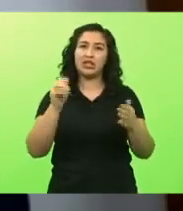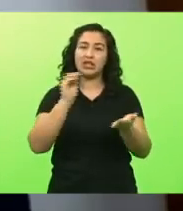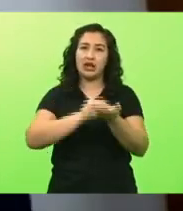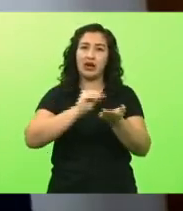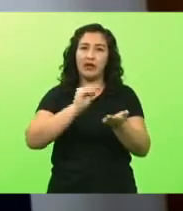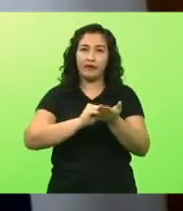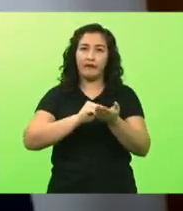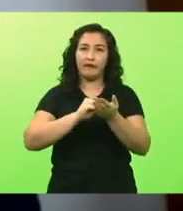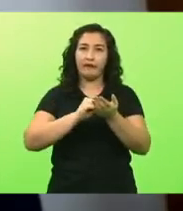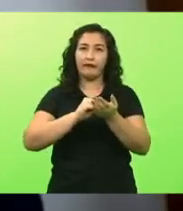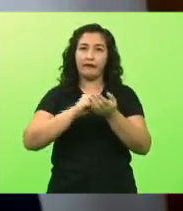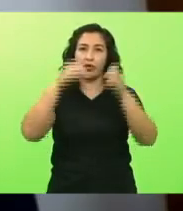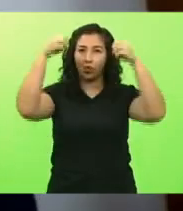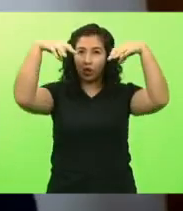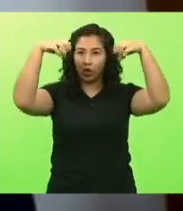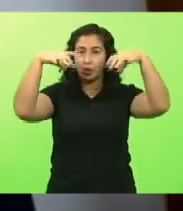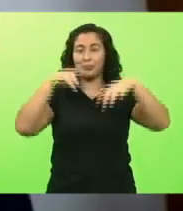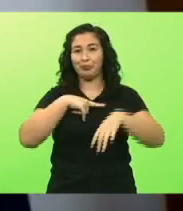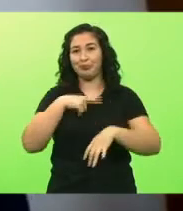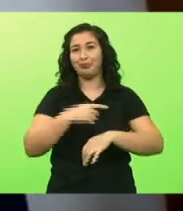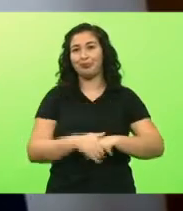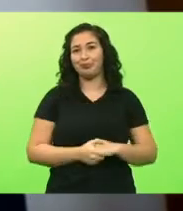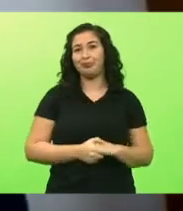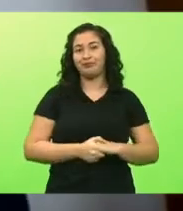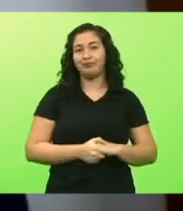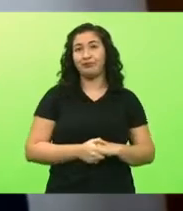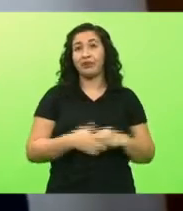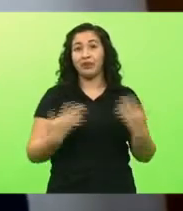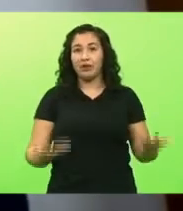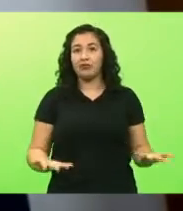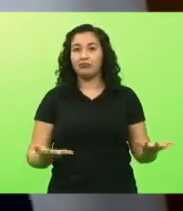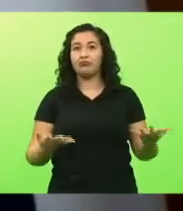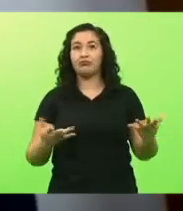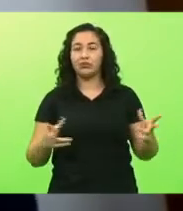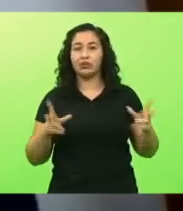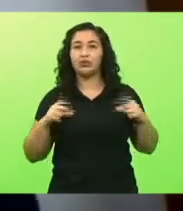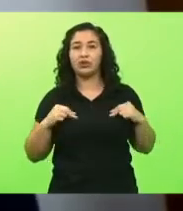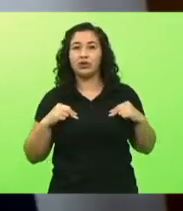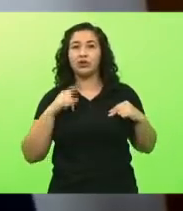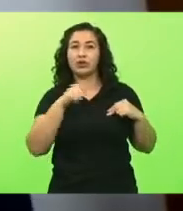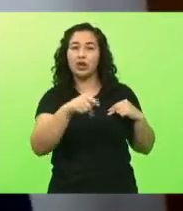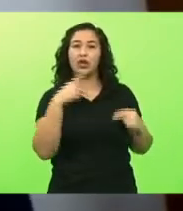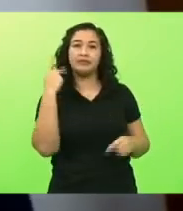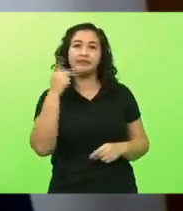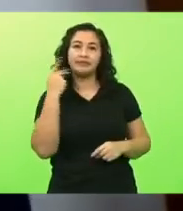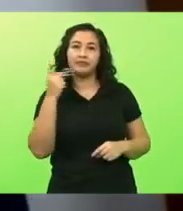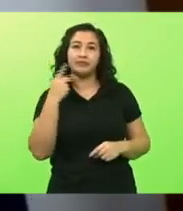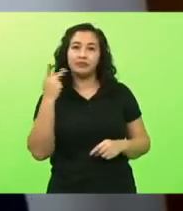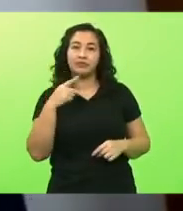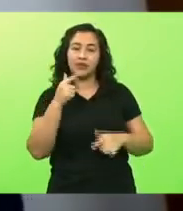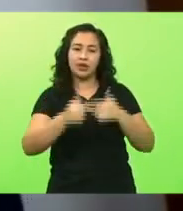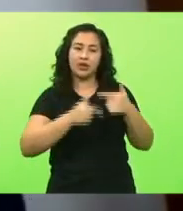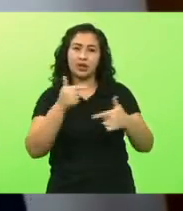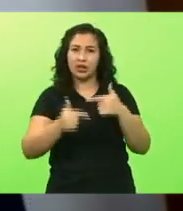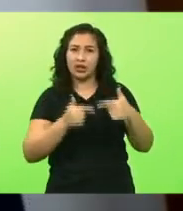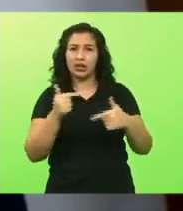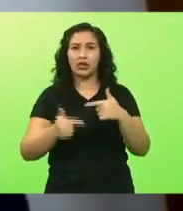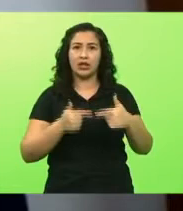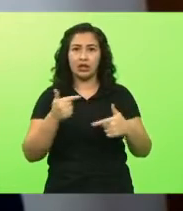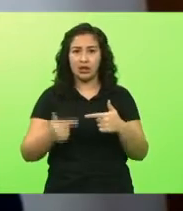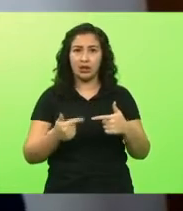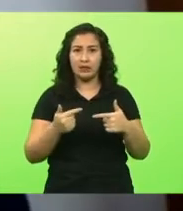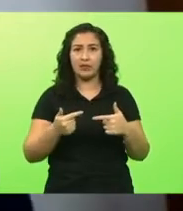reabilitada. Então, vai aqui o reconhecimento desse parlamentar para o trabalho incansável, quase